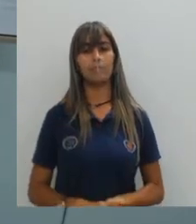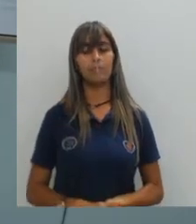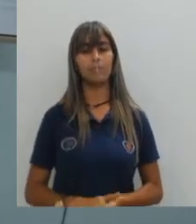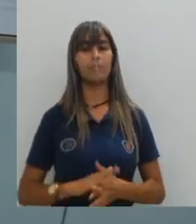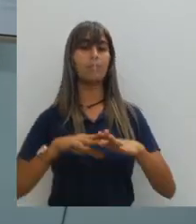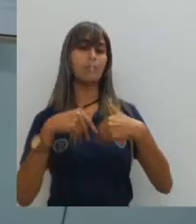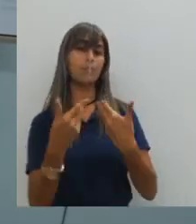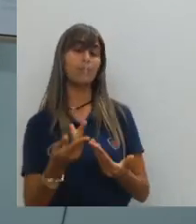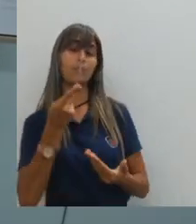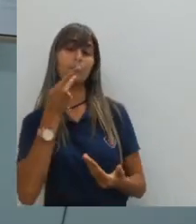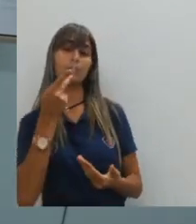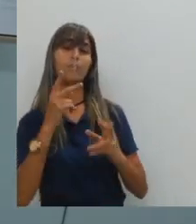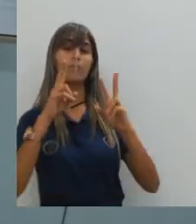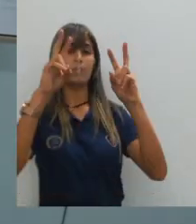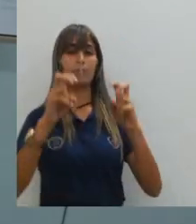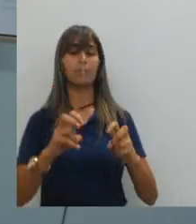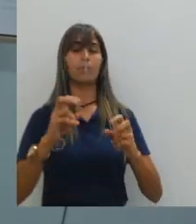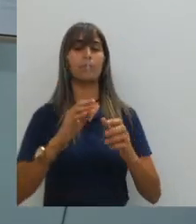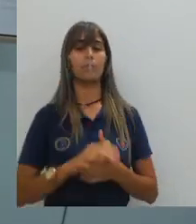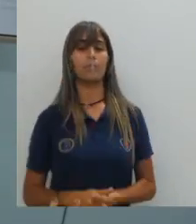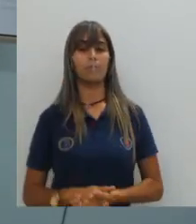Que quando a gente está falando sobre